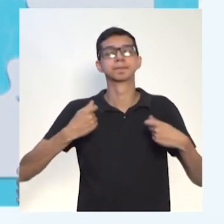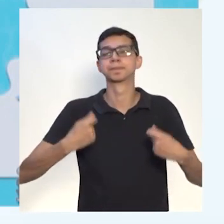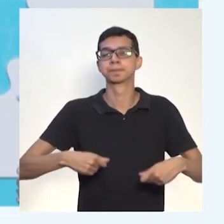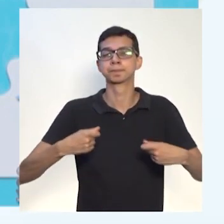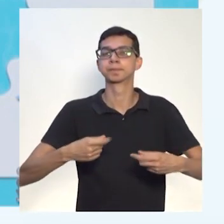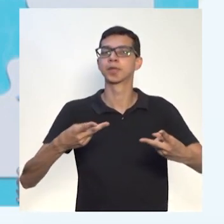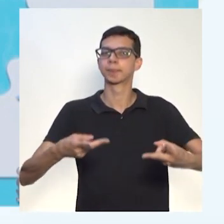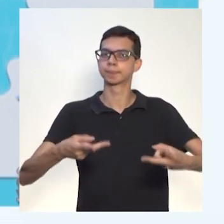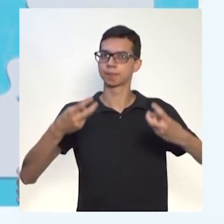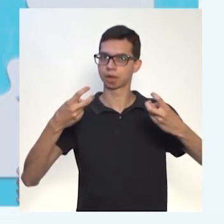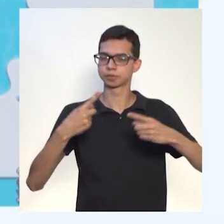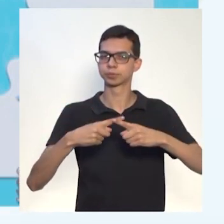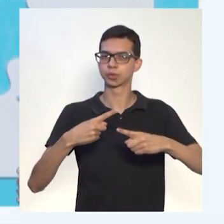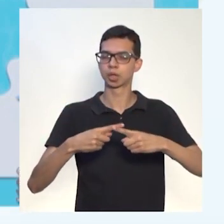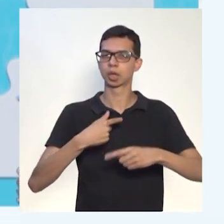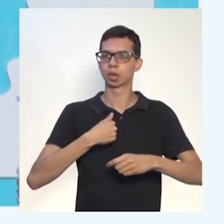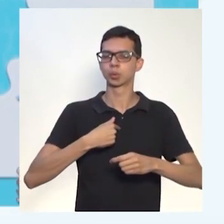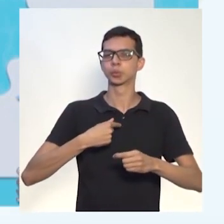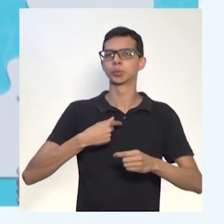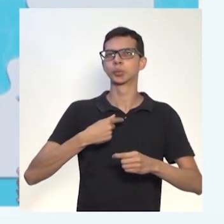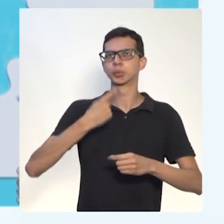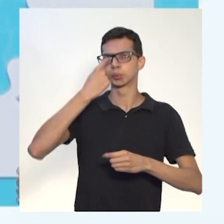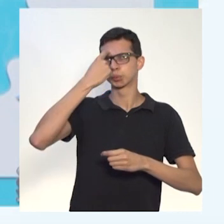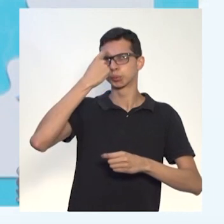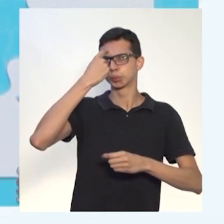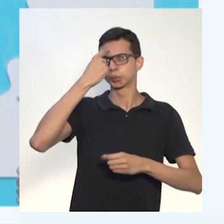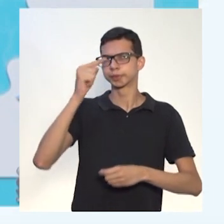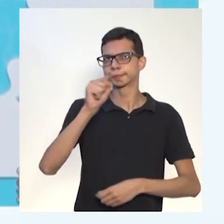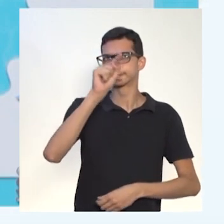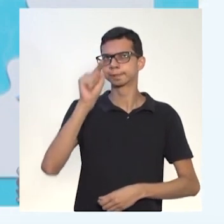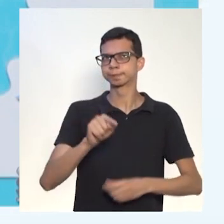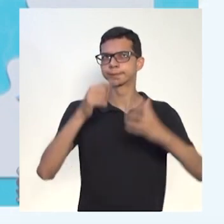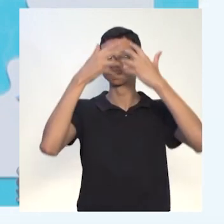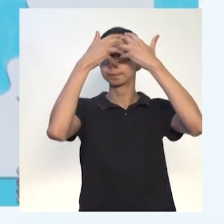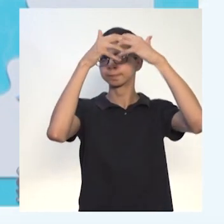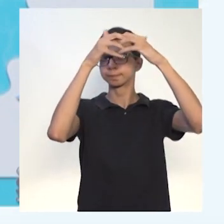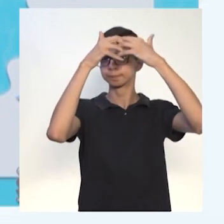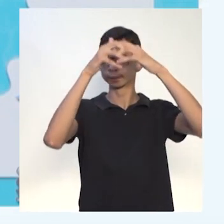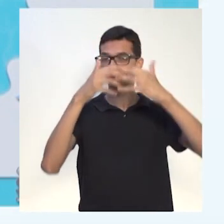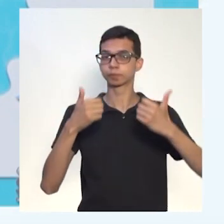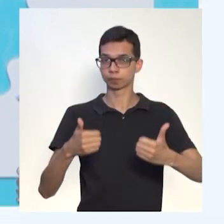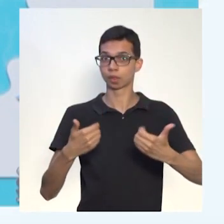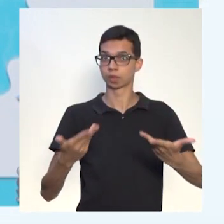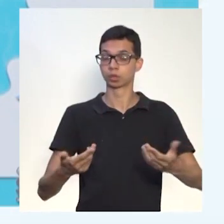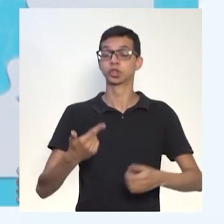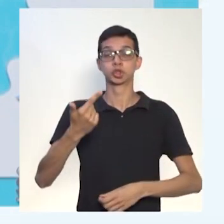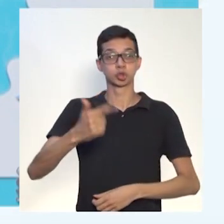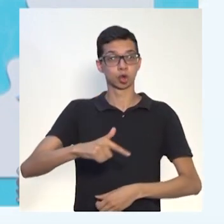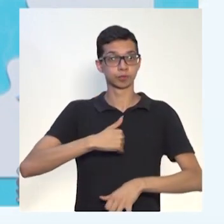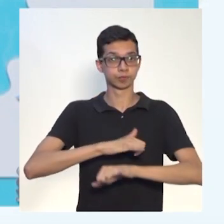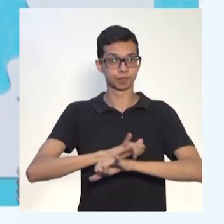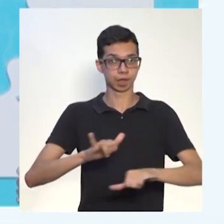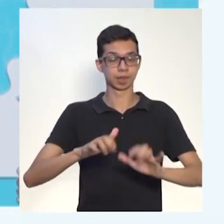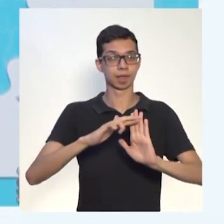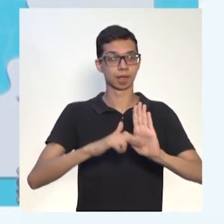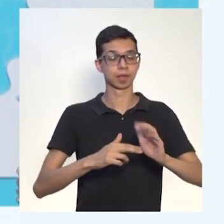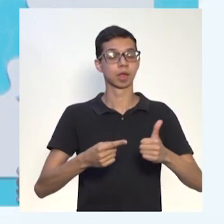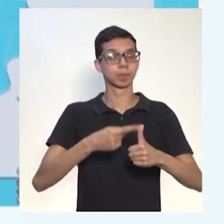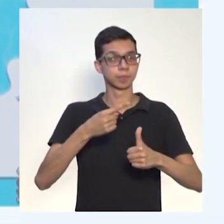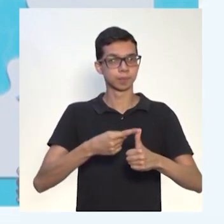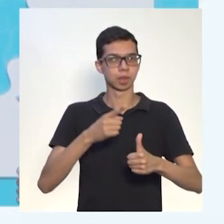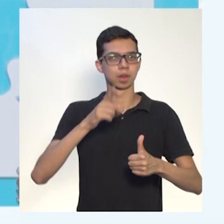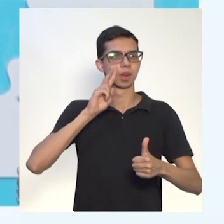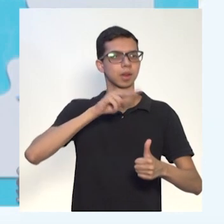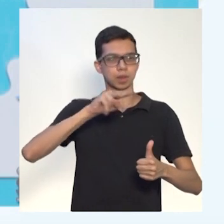questionamentos. Então, elas podem me ajudar quando eu estou questionando. Então, de novo, regra 2. Regra 1, ler a proposta. Regra 2, ler